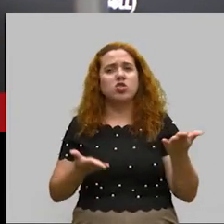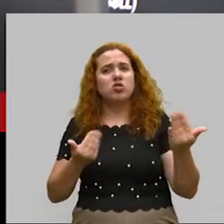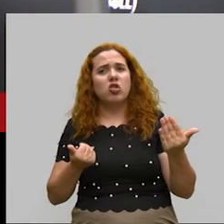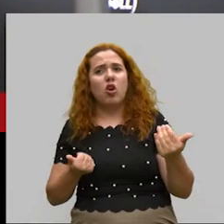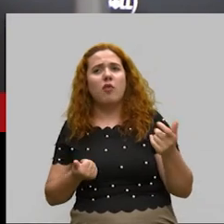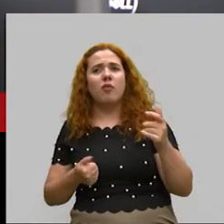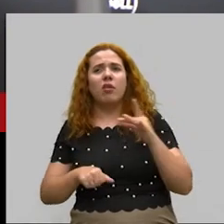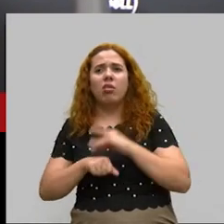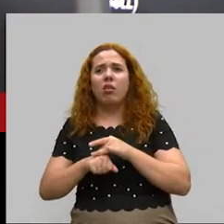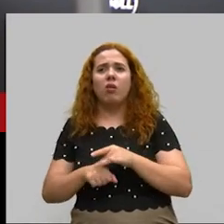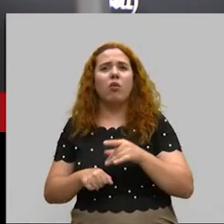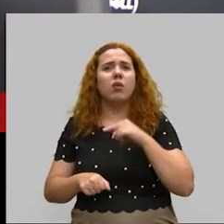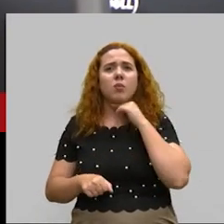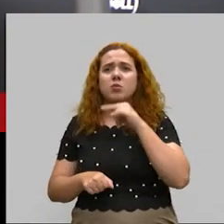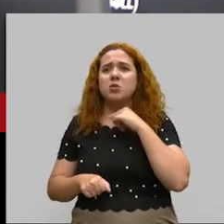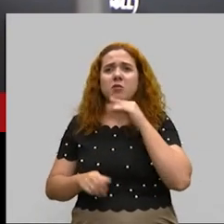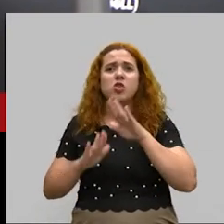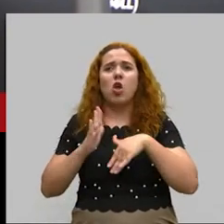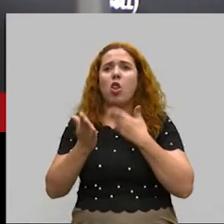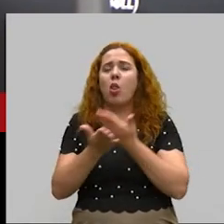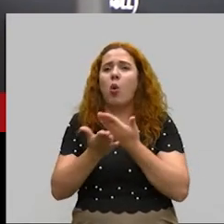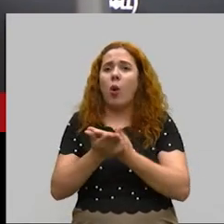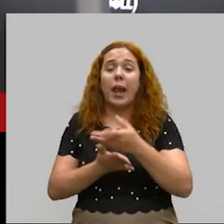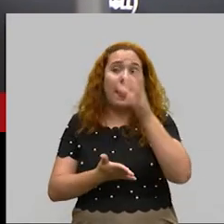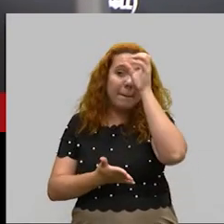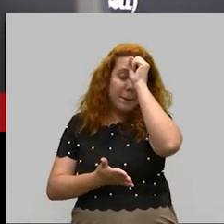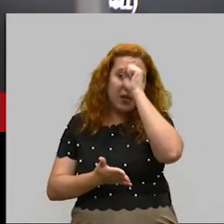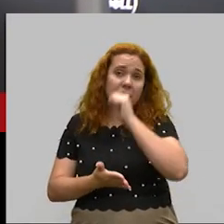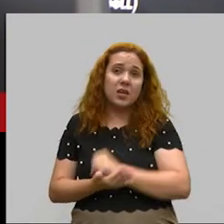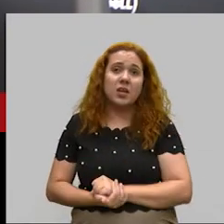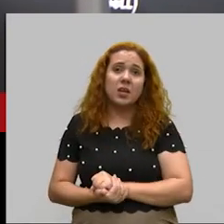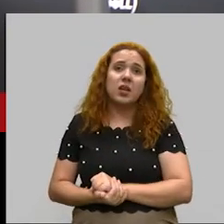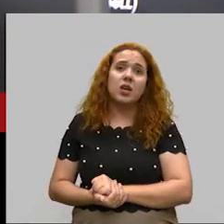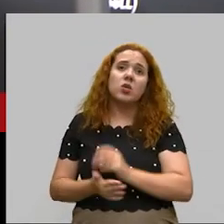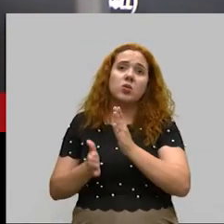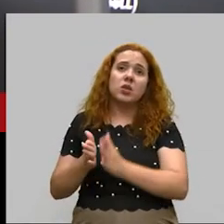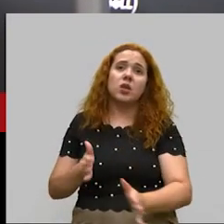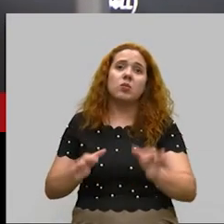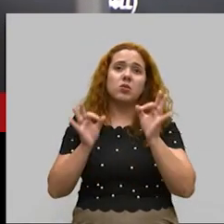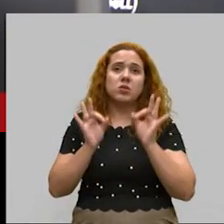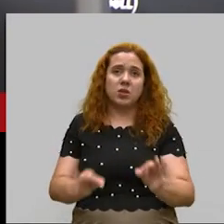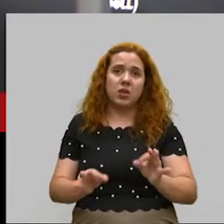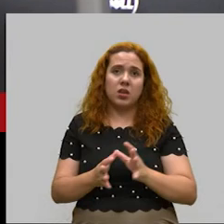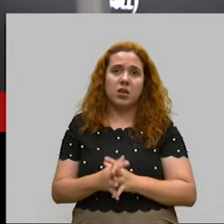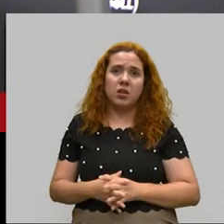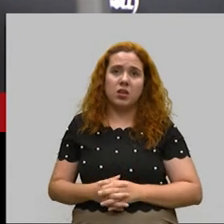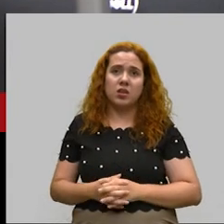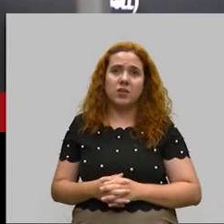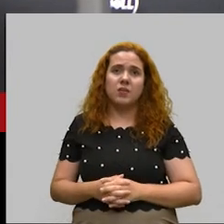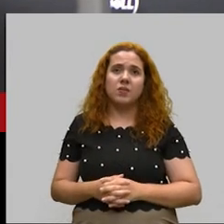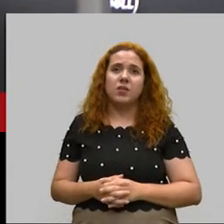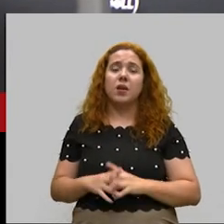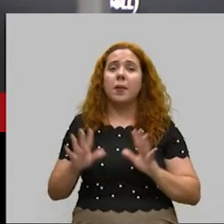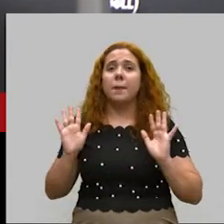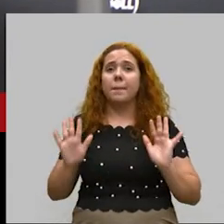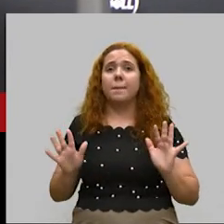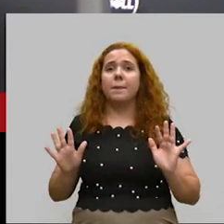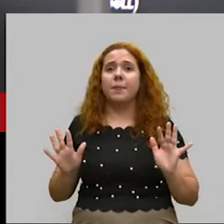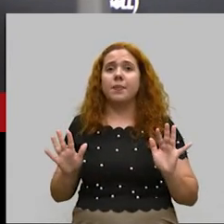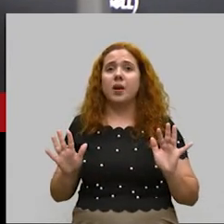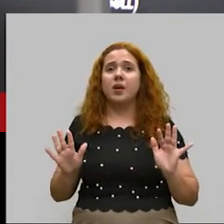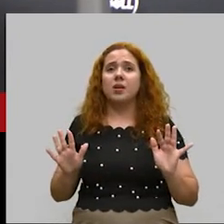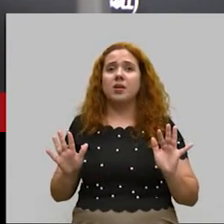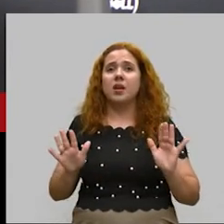né deixam de acessar né a escola o ensino né no tempo hábil no tempo certo mas né esse eh